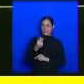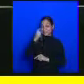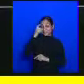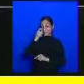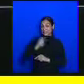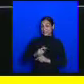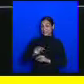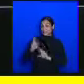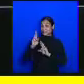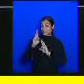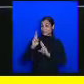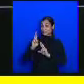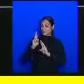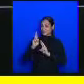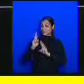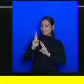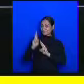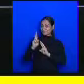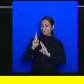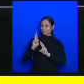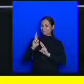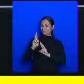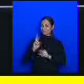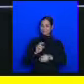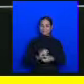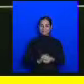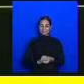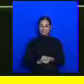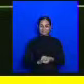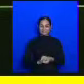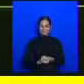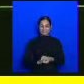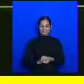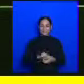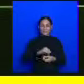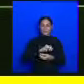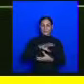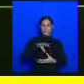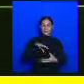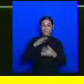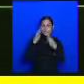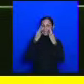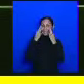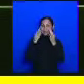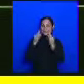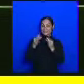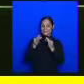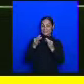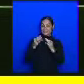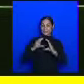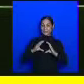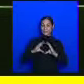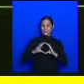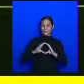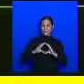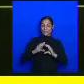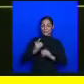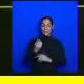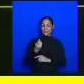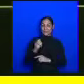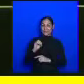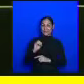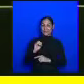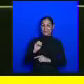e eu tô aqui na torcida hein Tô na torcida embaralhando atenção saindo 10